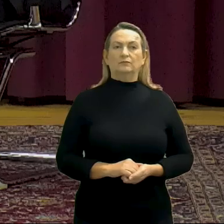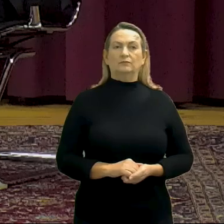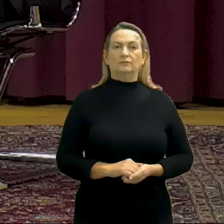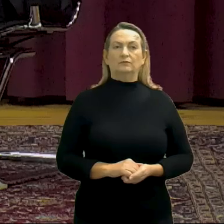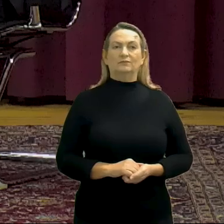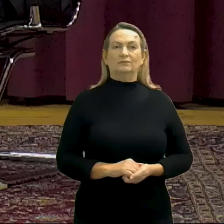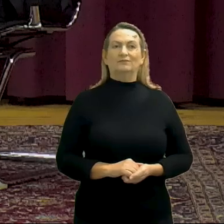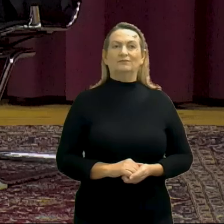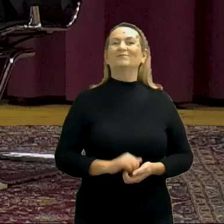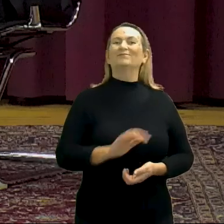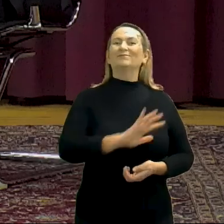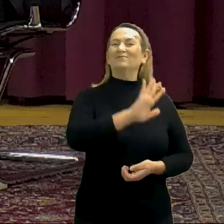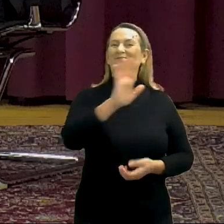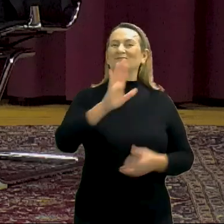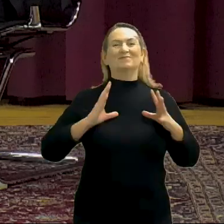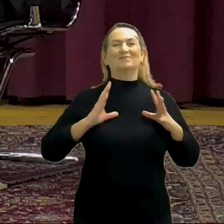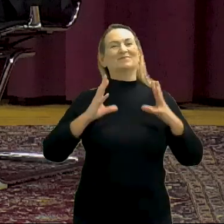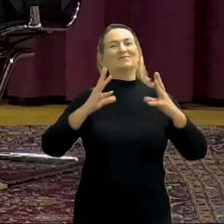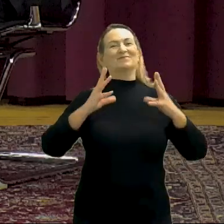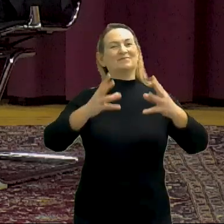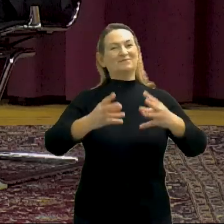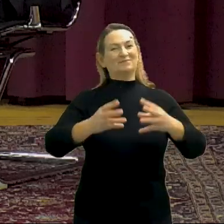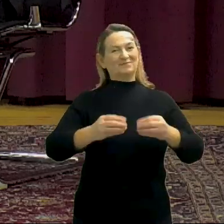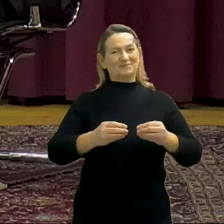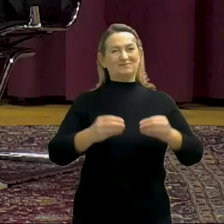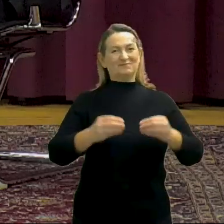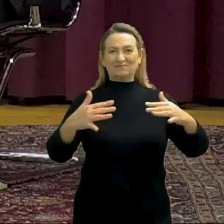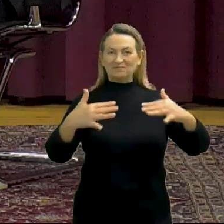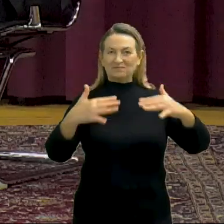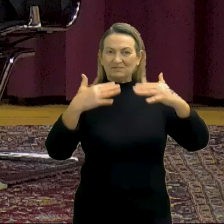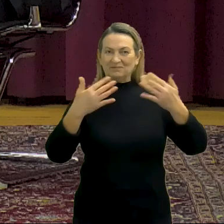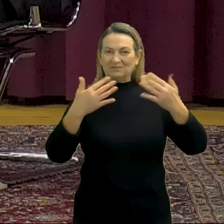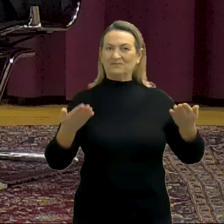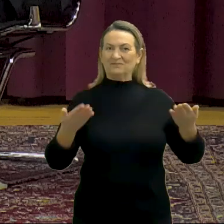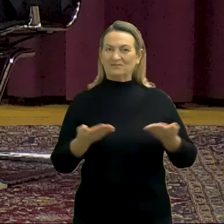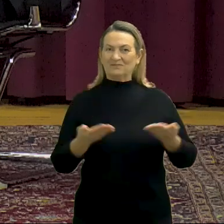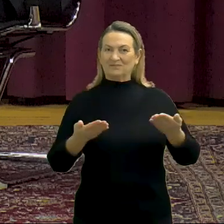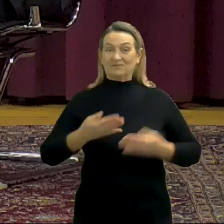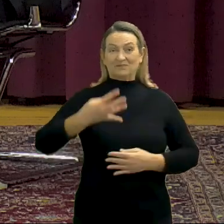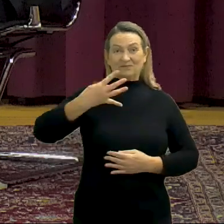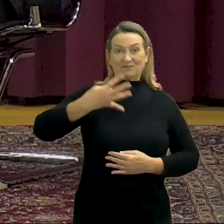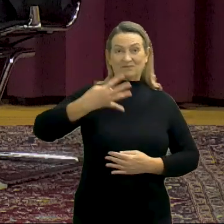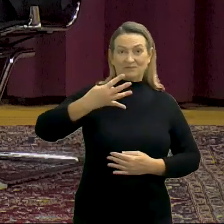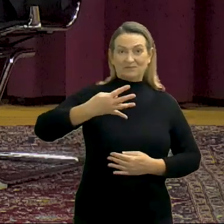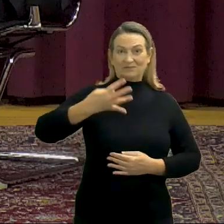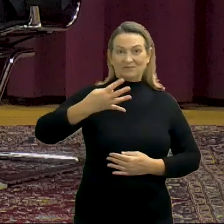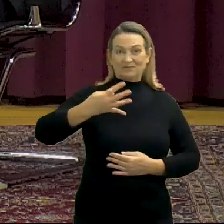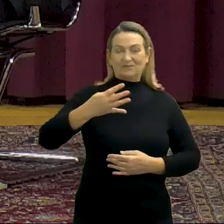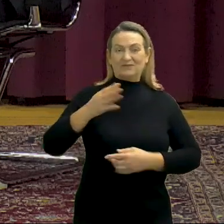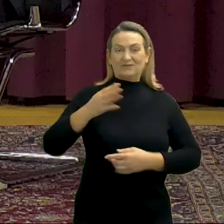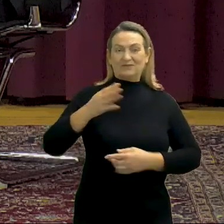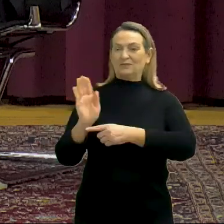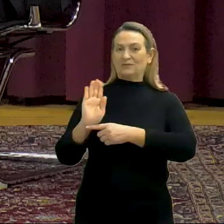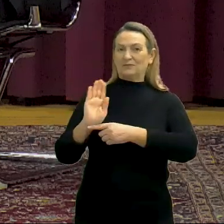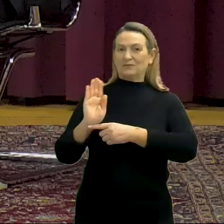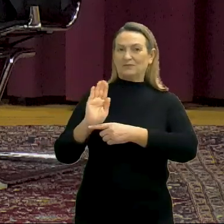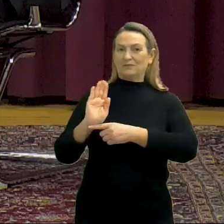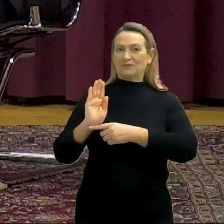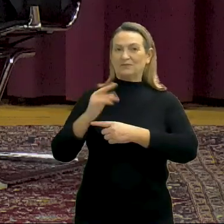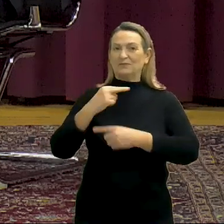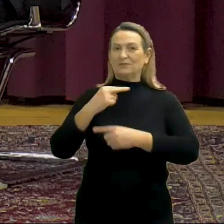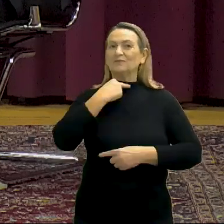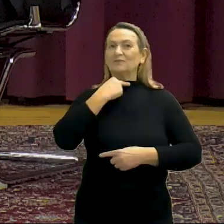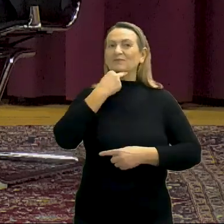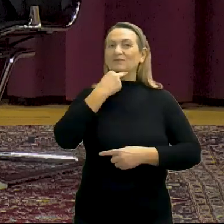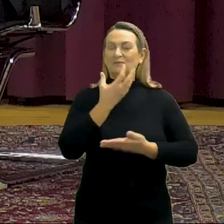Olá a todos e a todas que estão nos assistindo no nosso quarto videocast aqui do da escola